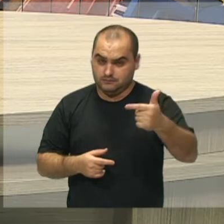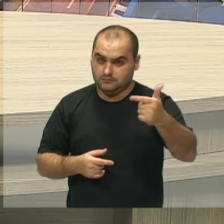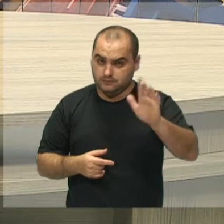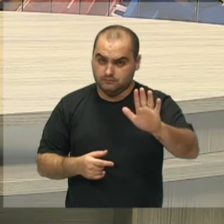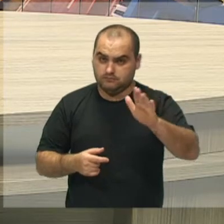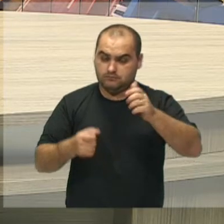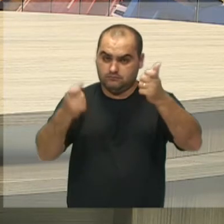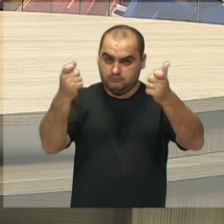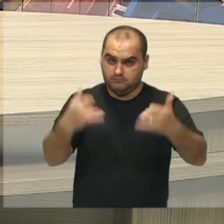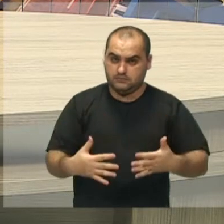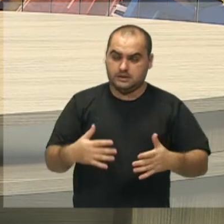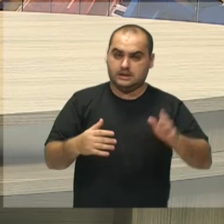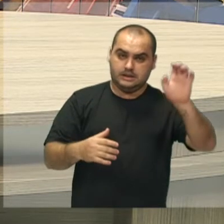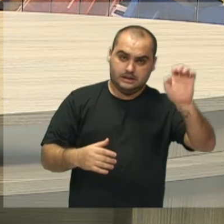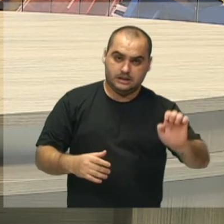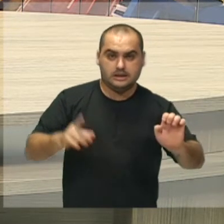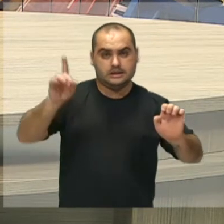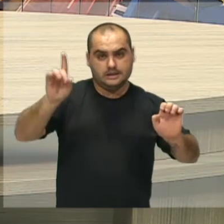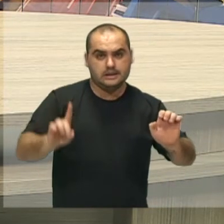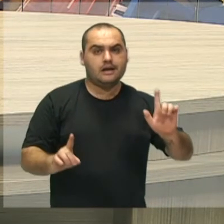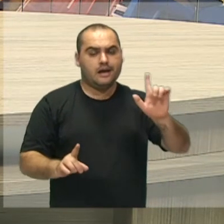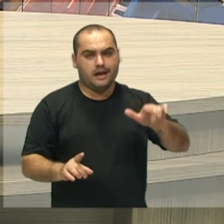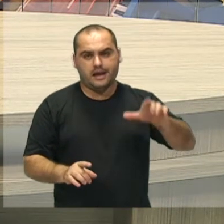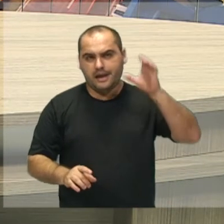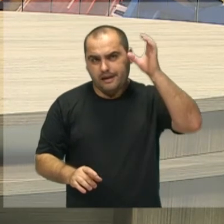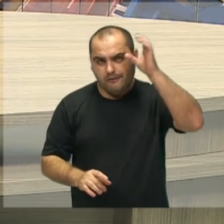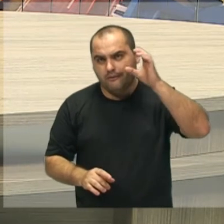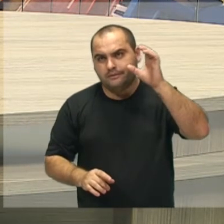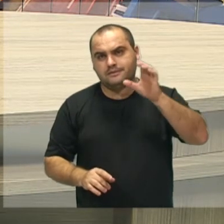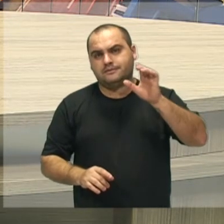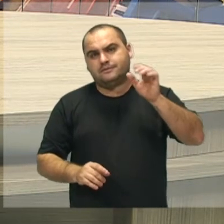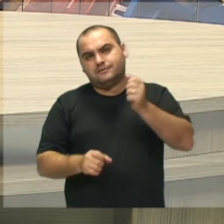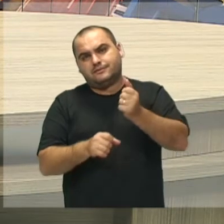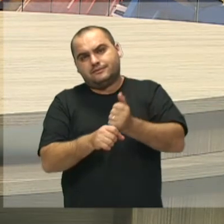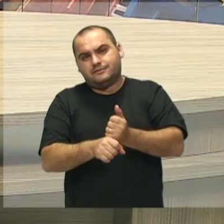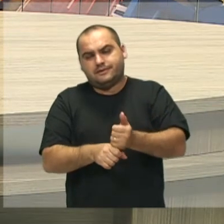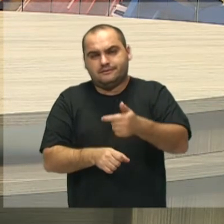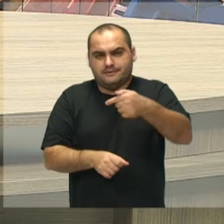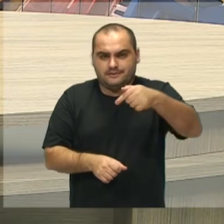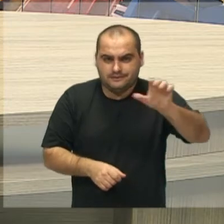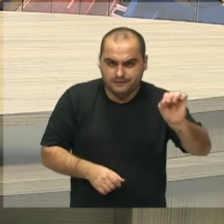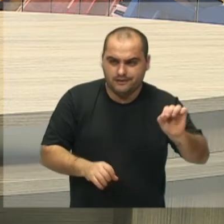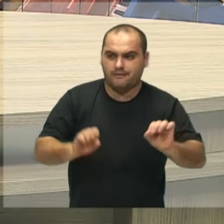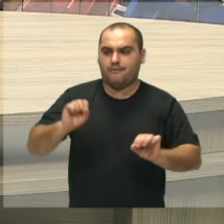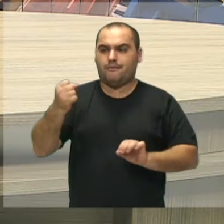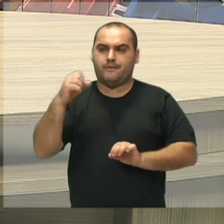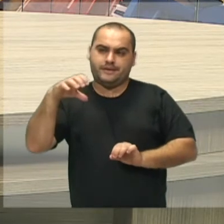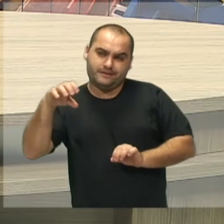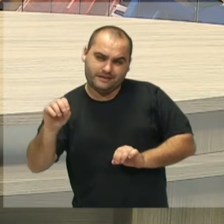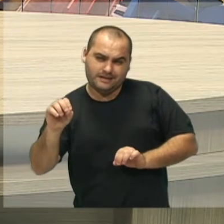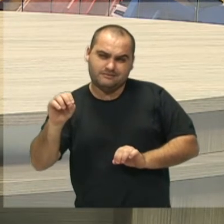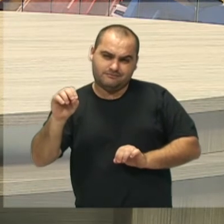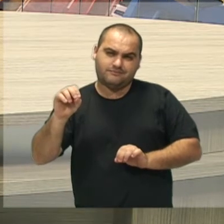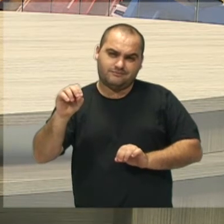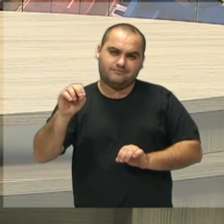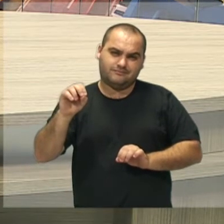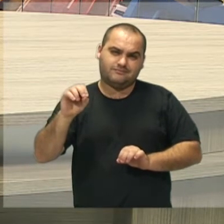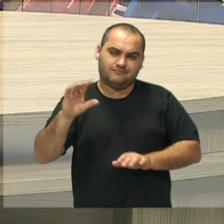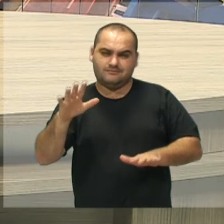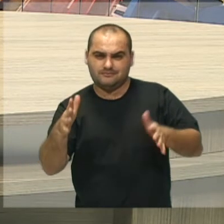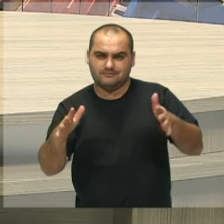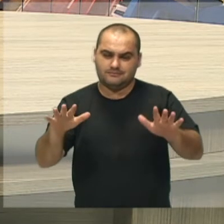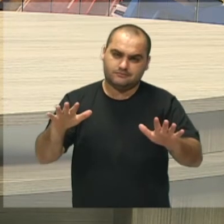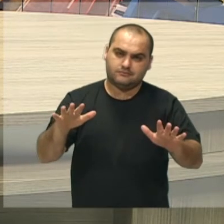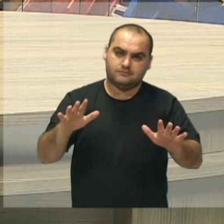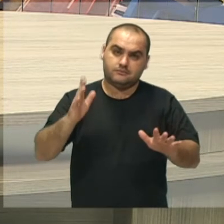esquerda e direita, que é um conceito dos anos 70, dos anos 80, talvez, mas depois que se degradou, você precisa